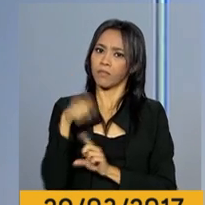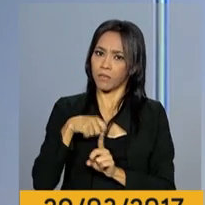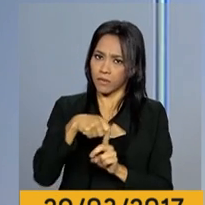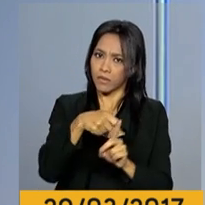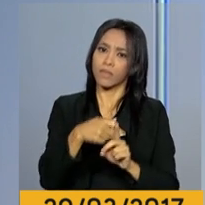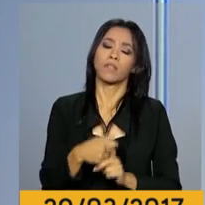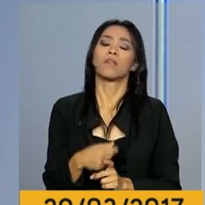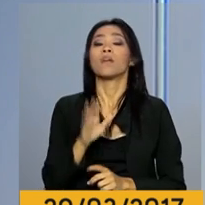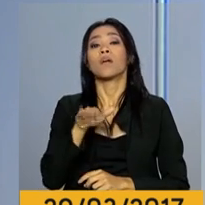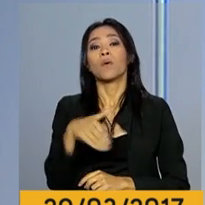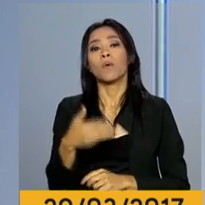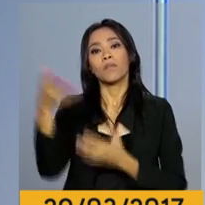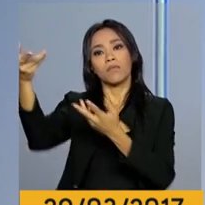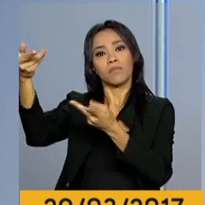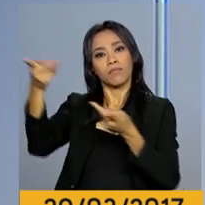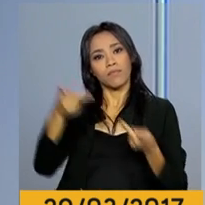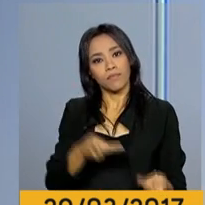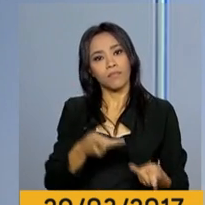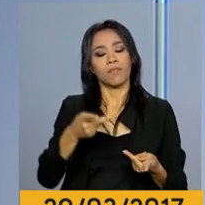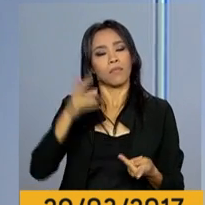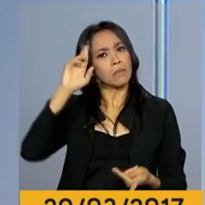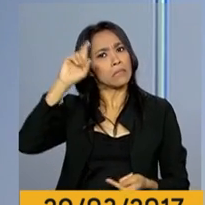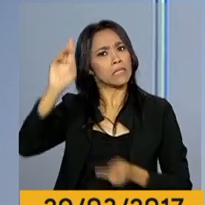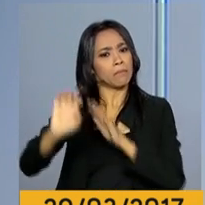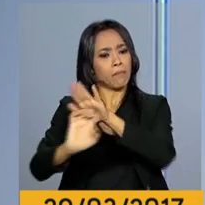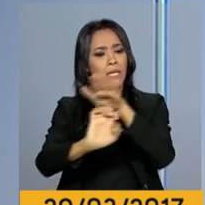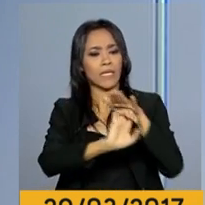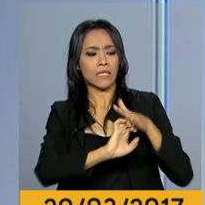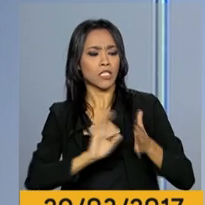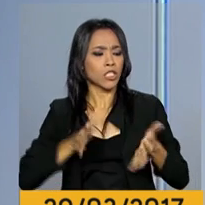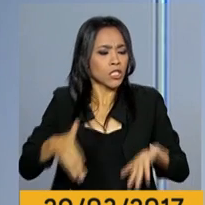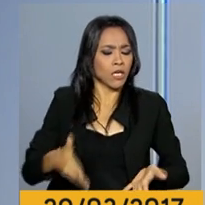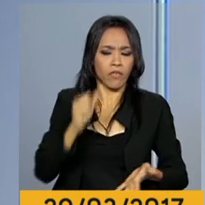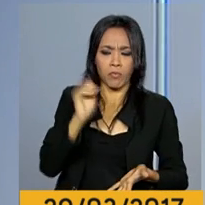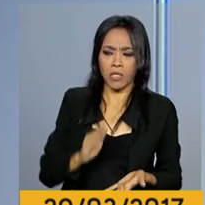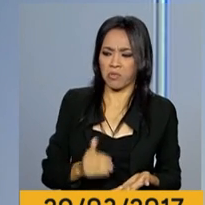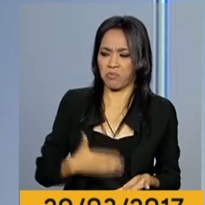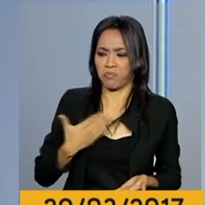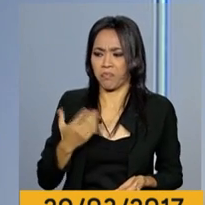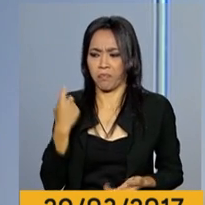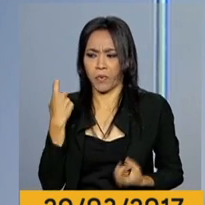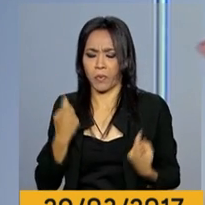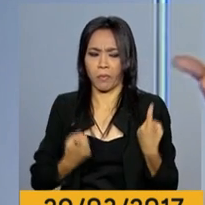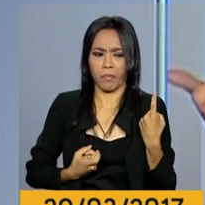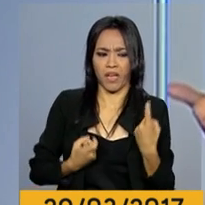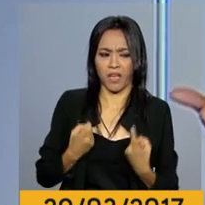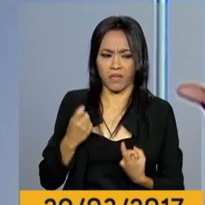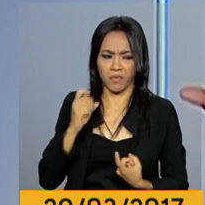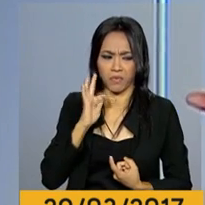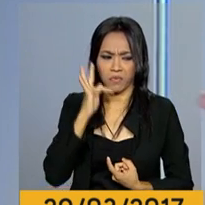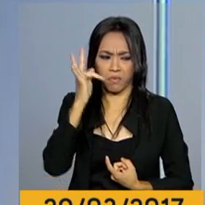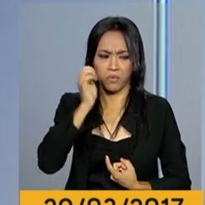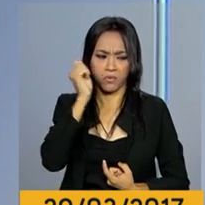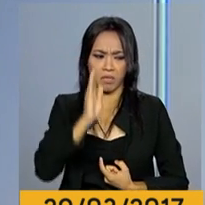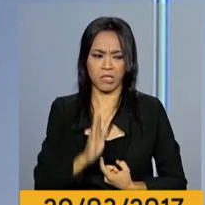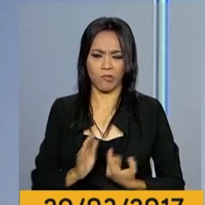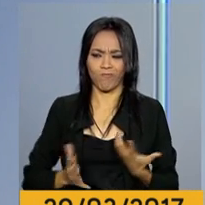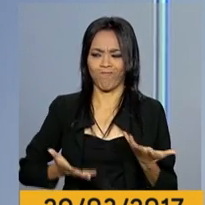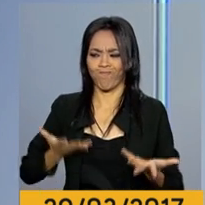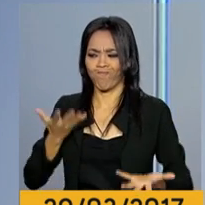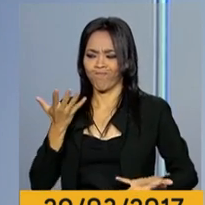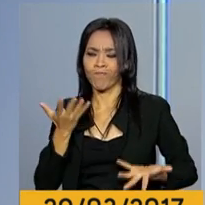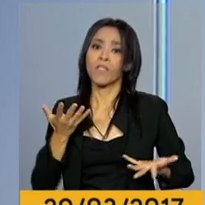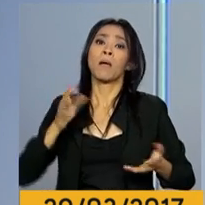recebi dinheiro ele ainda estava preocupado com os destinos do país mas a partir deste mês